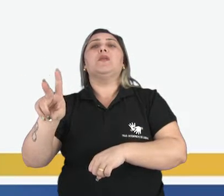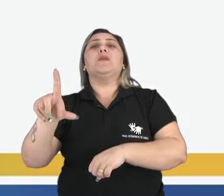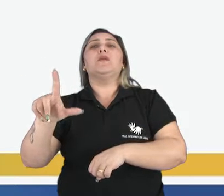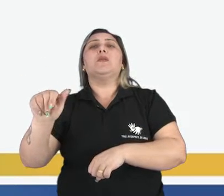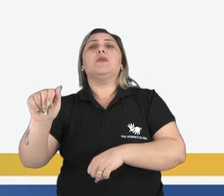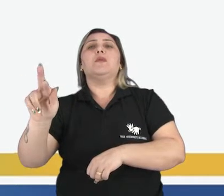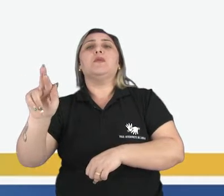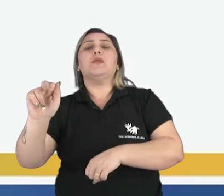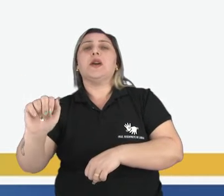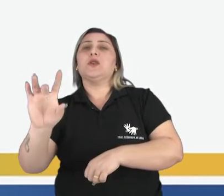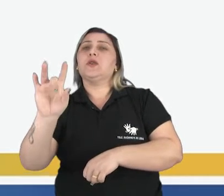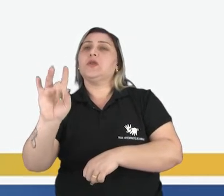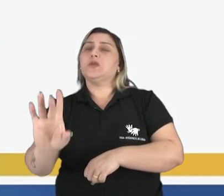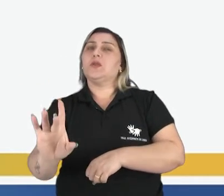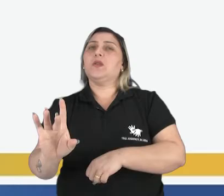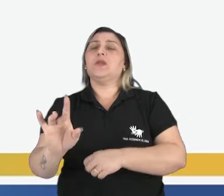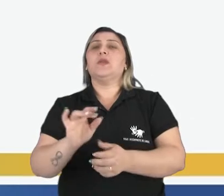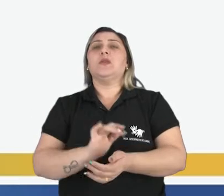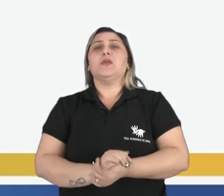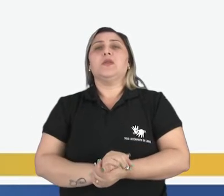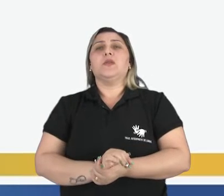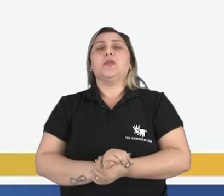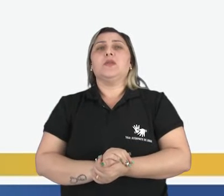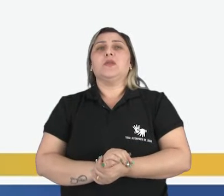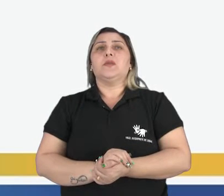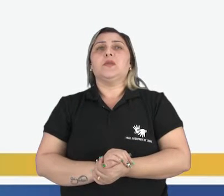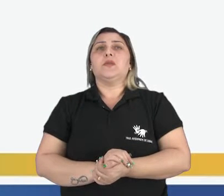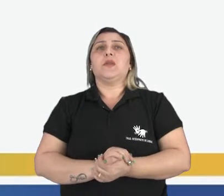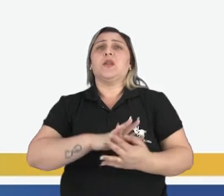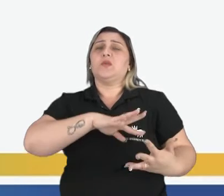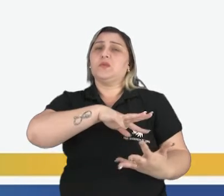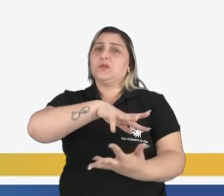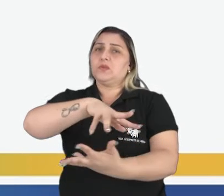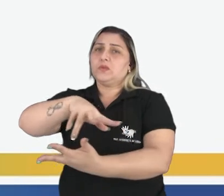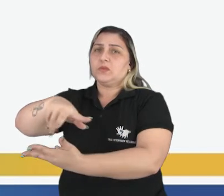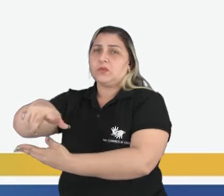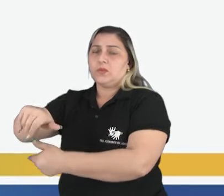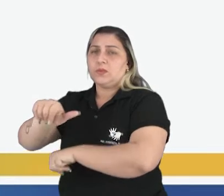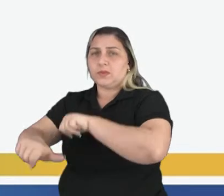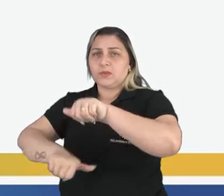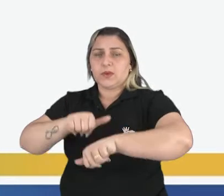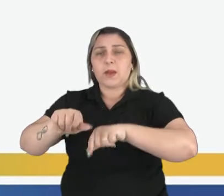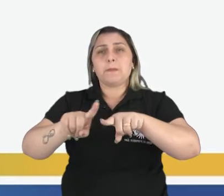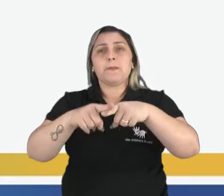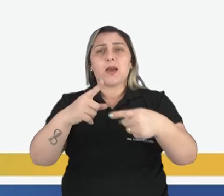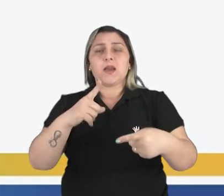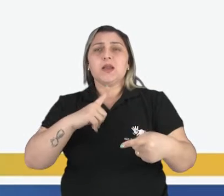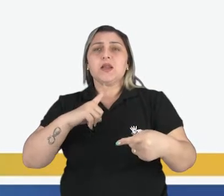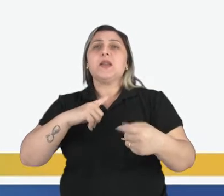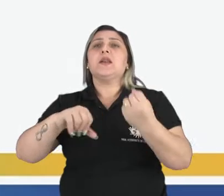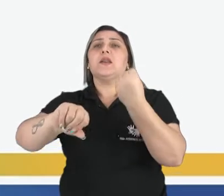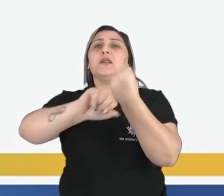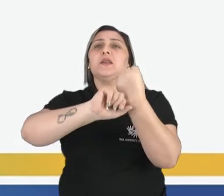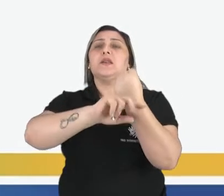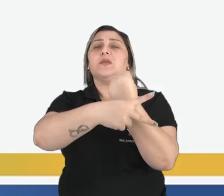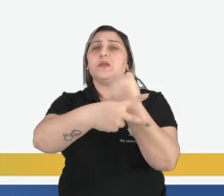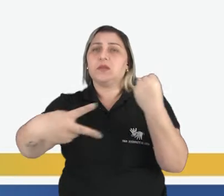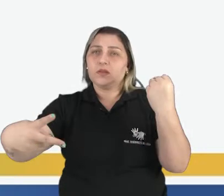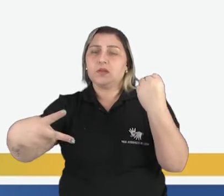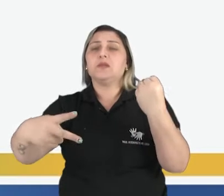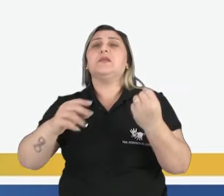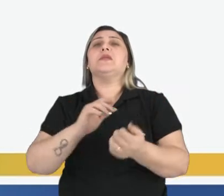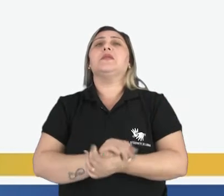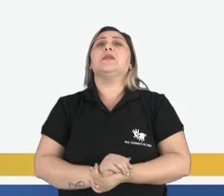atinge simplesmente os fenômenos na sua manifestação global, mas atinge em suas causas, em sua